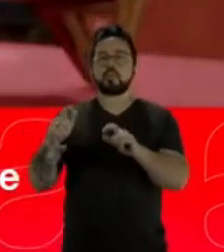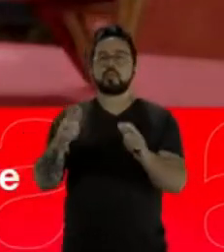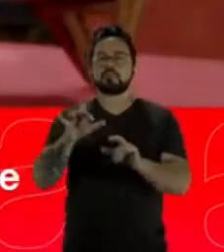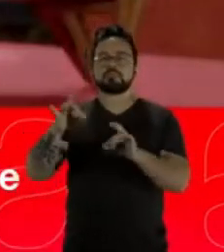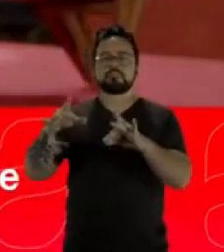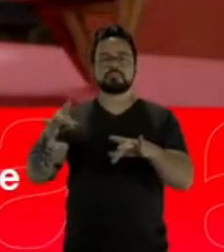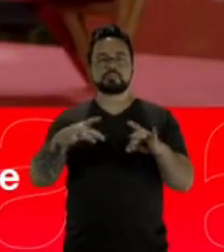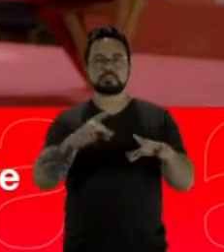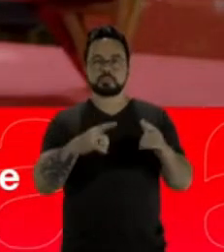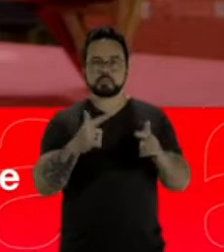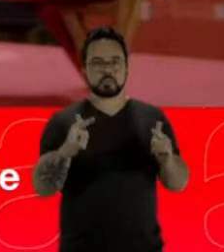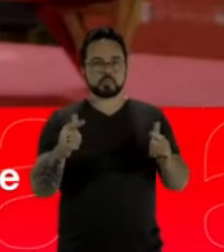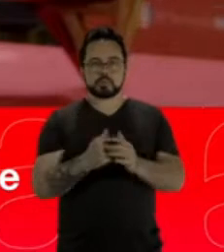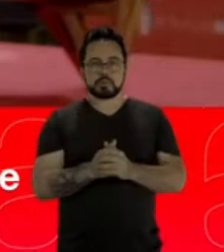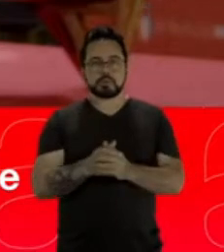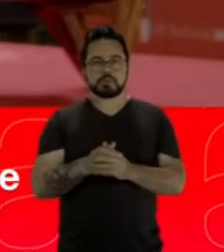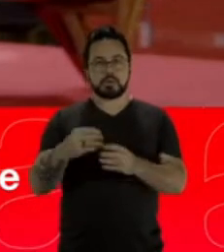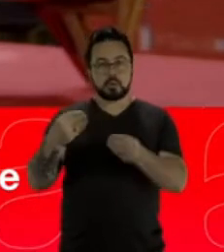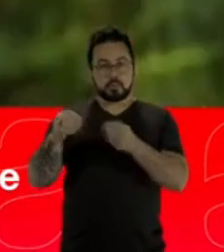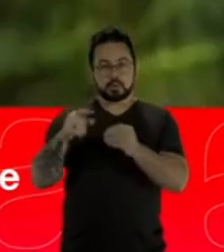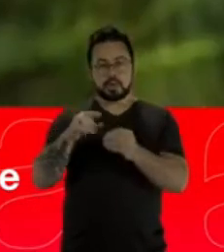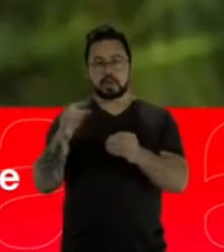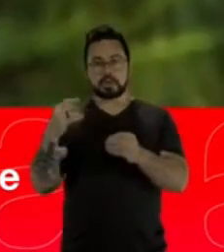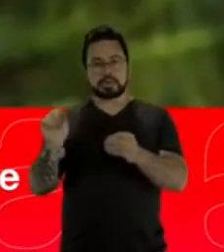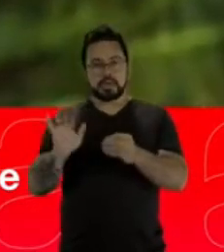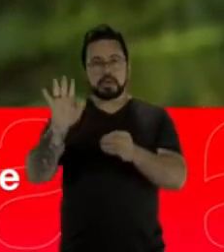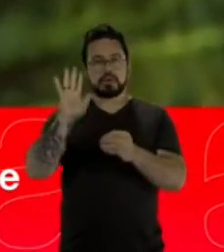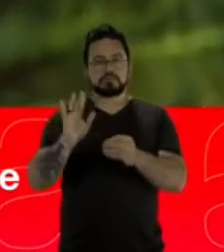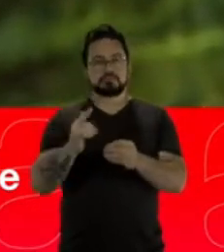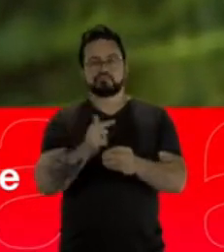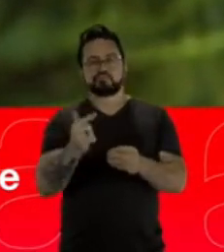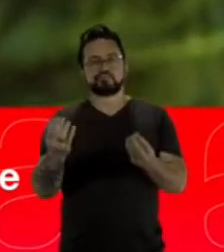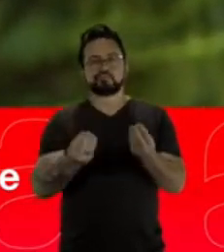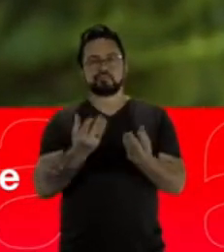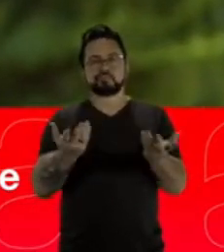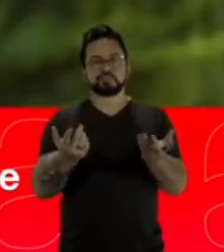Às vezes você não tem de onde consumir, a garrafa é caríssima, e você não tem de onde